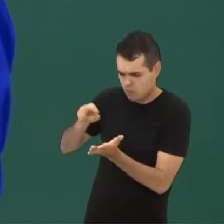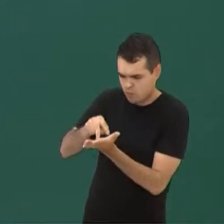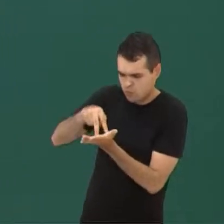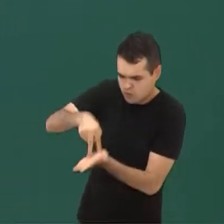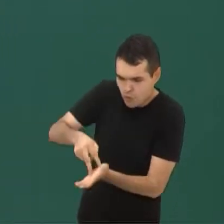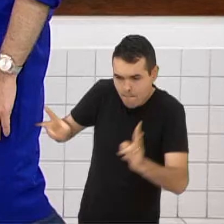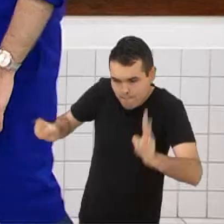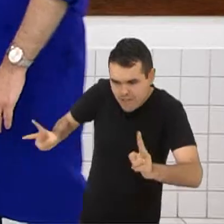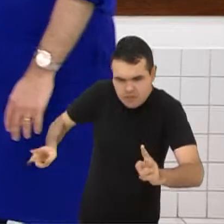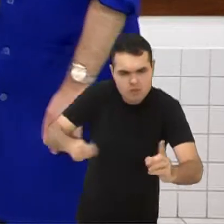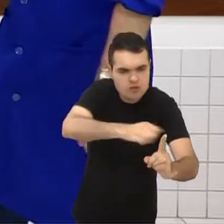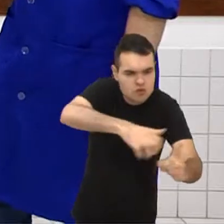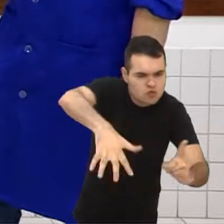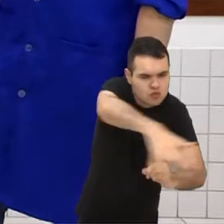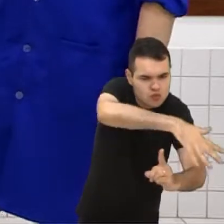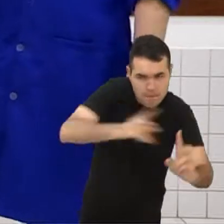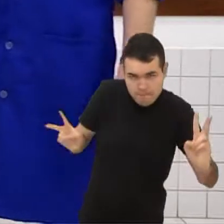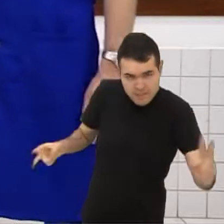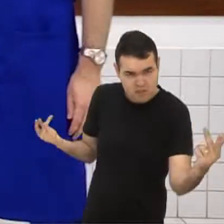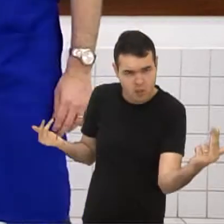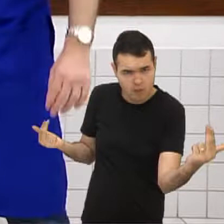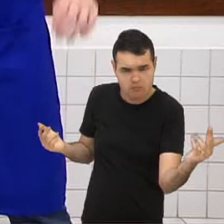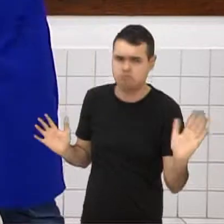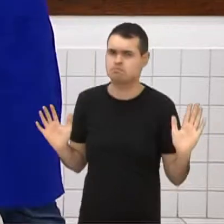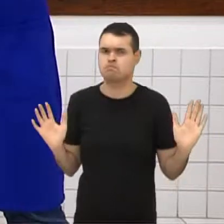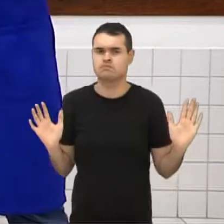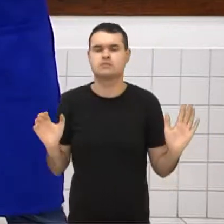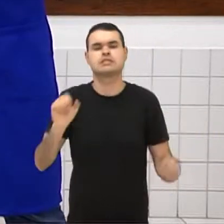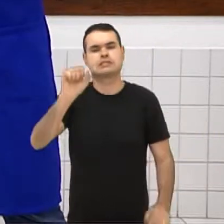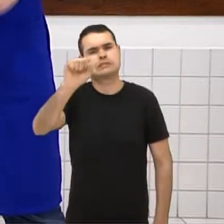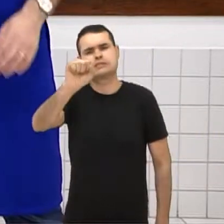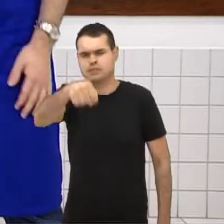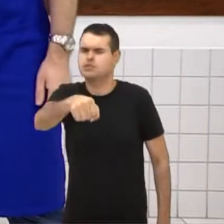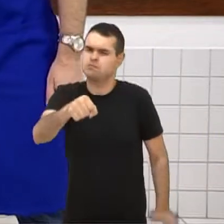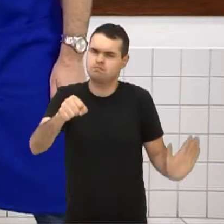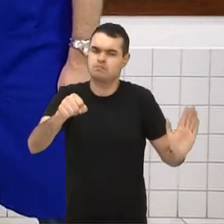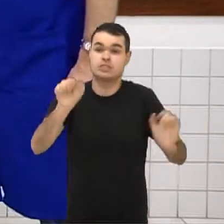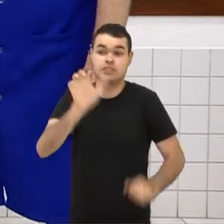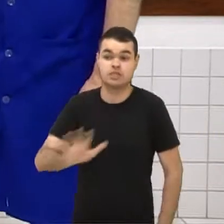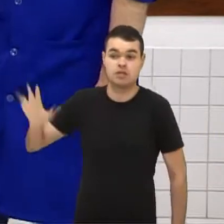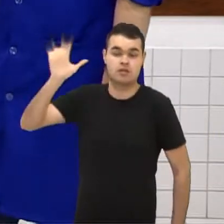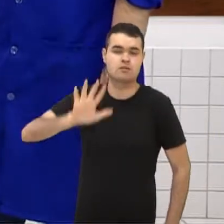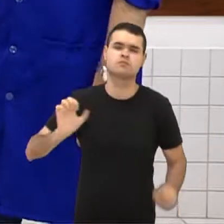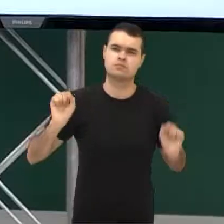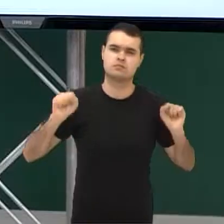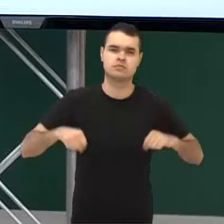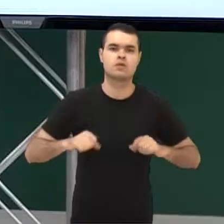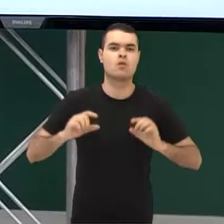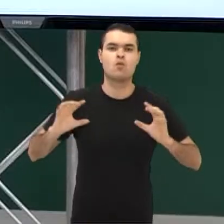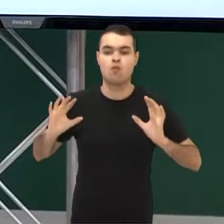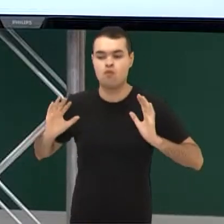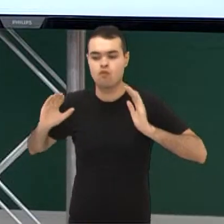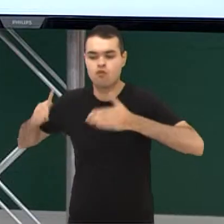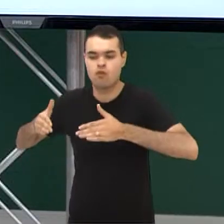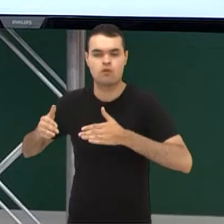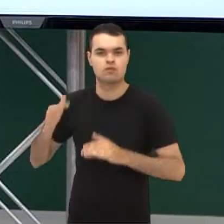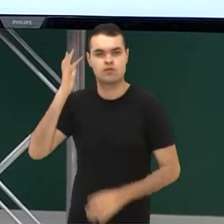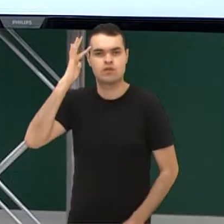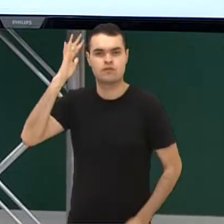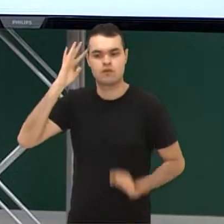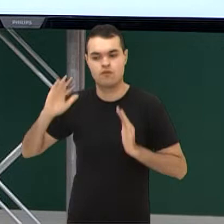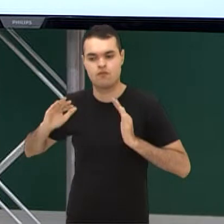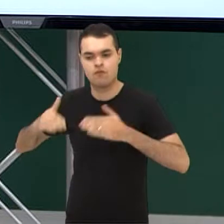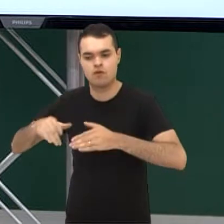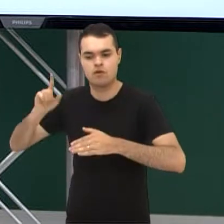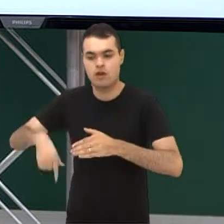mesmo que da sociologia? Então, de certa forma, sim. A grande questão é que, qual é o enfoque que nós damos aqui na filosofia?